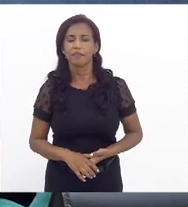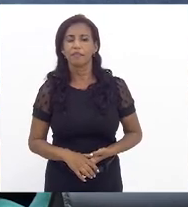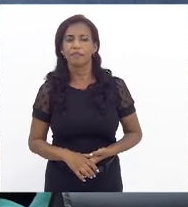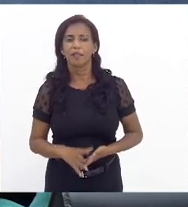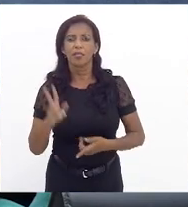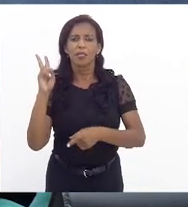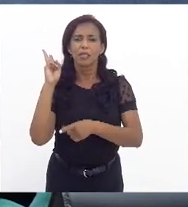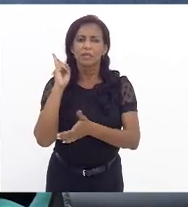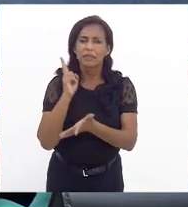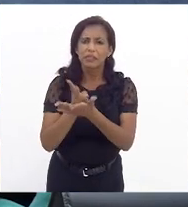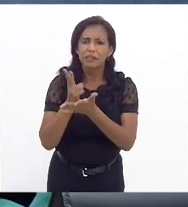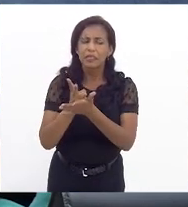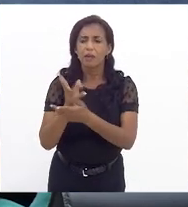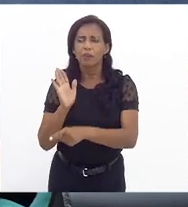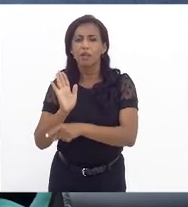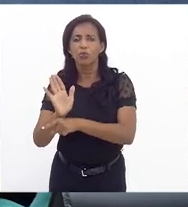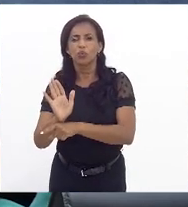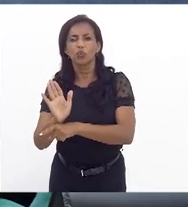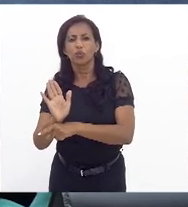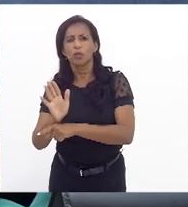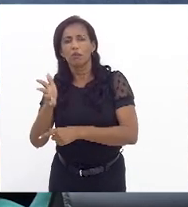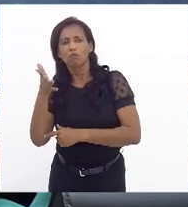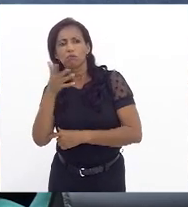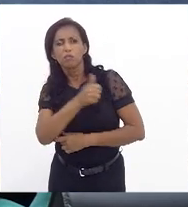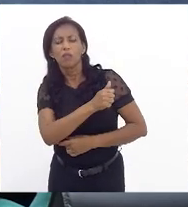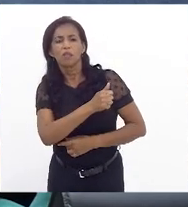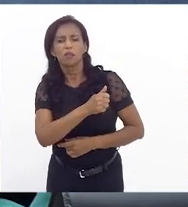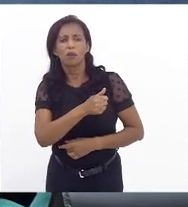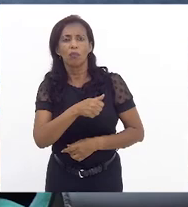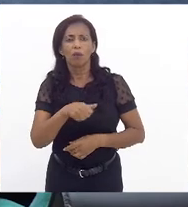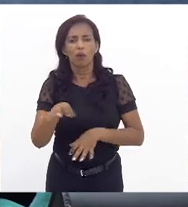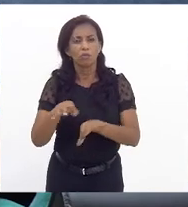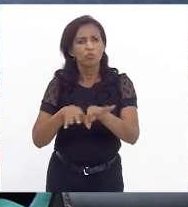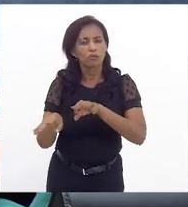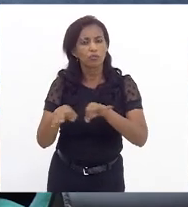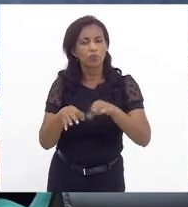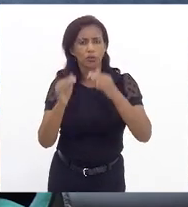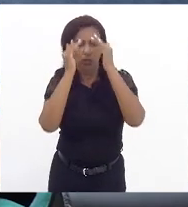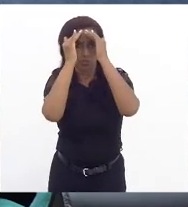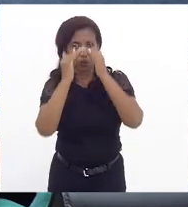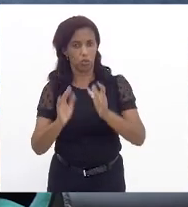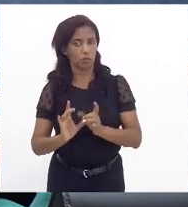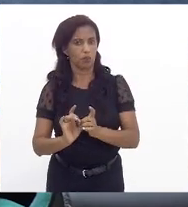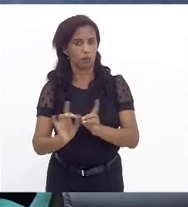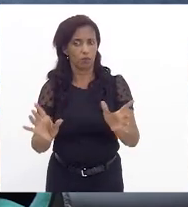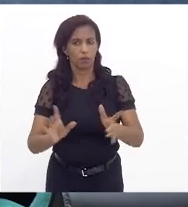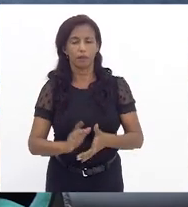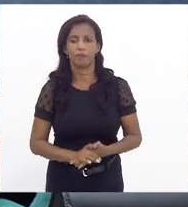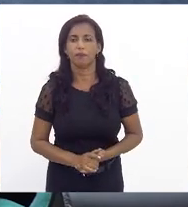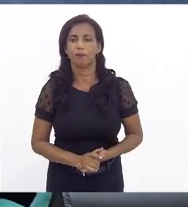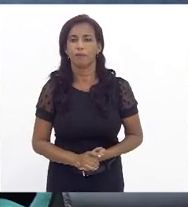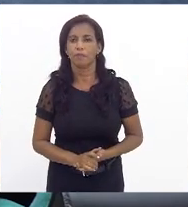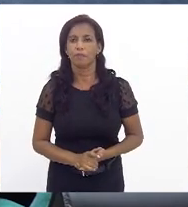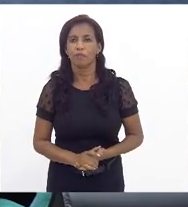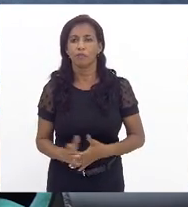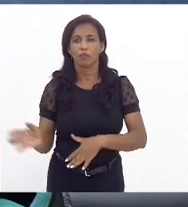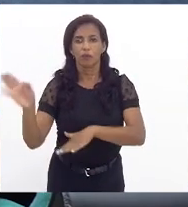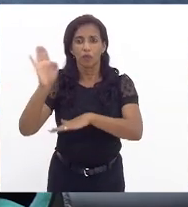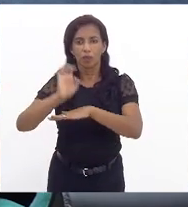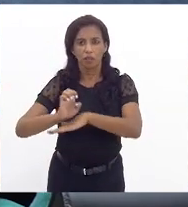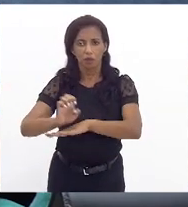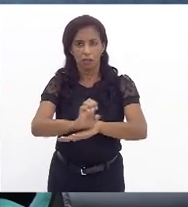sempre ajuda a salvar os projetos, sempre manifesta o respeito, o espírito democrático. Os